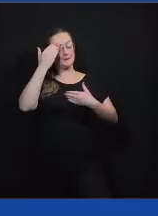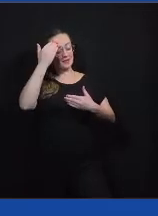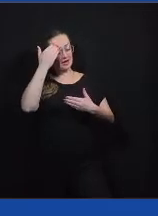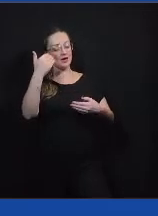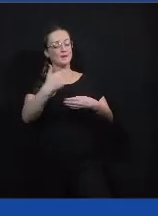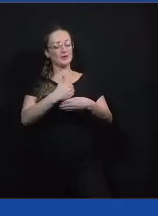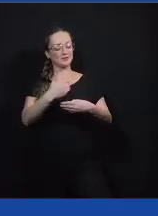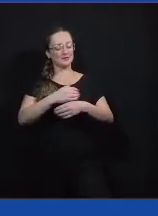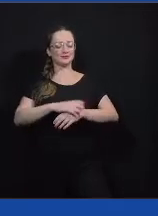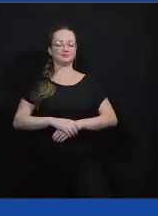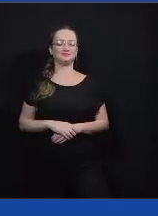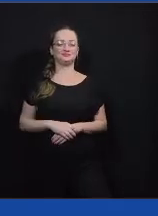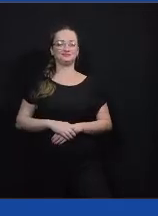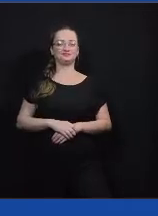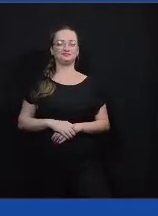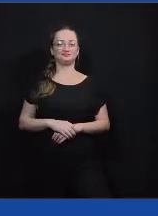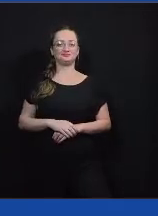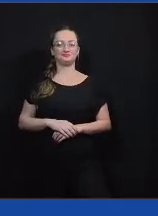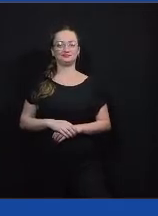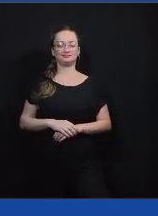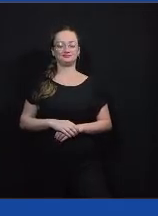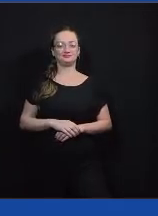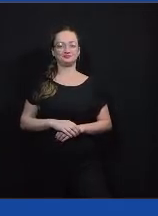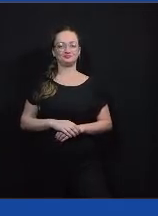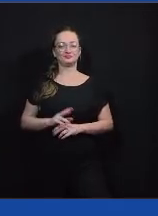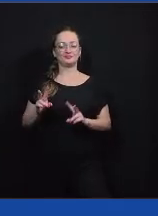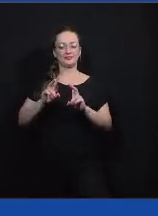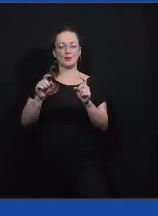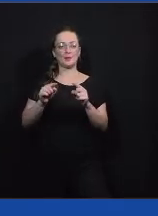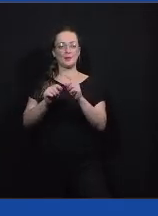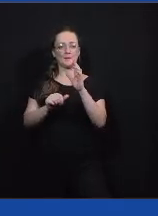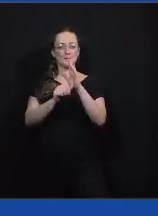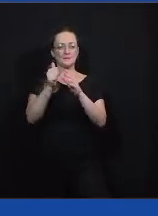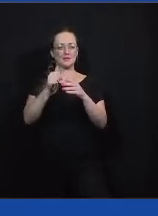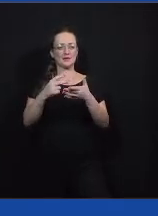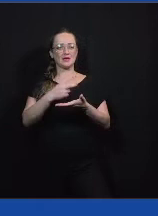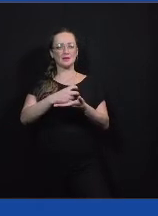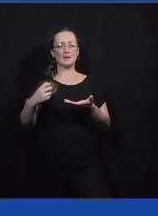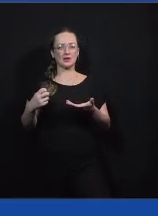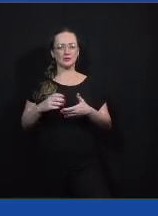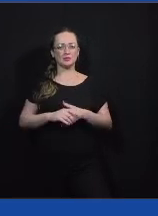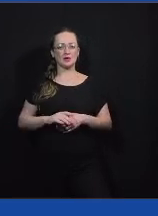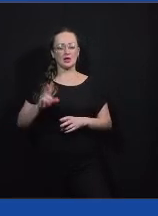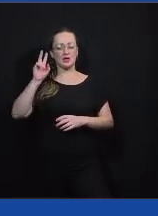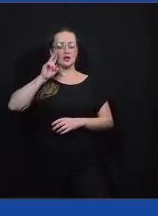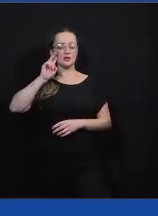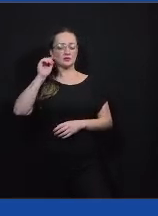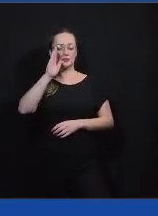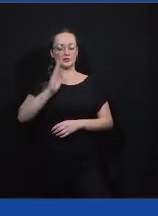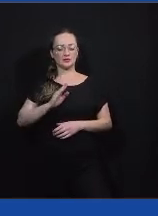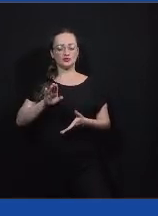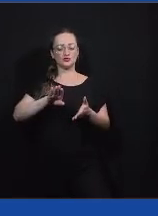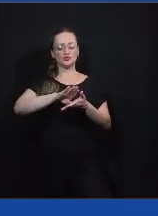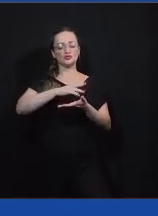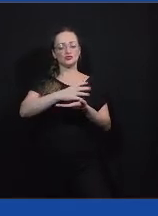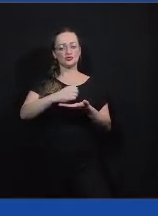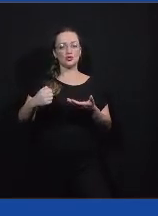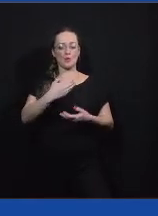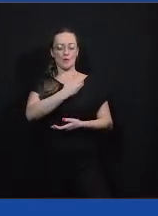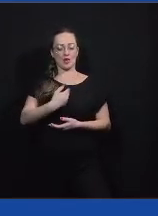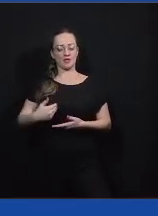participação pagar at E aí o relação ao primeiro impeachment da história do Brasil a tirar um presidente eleito